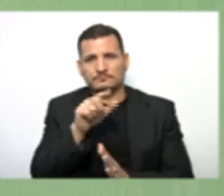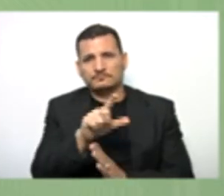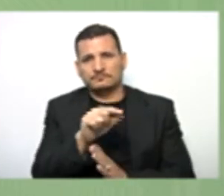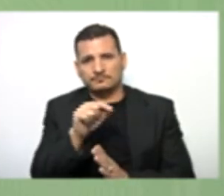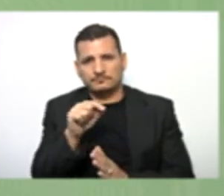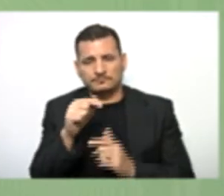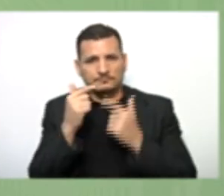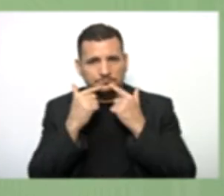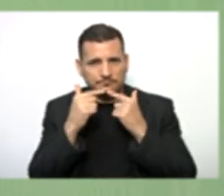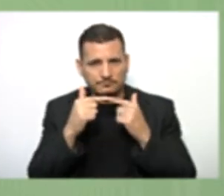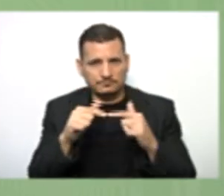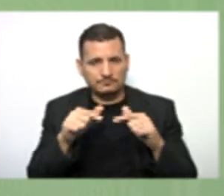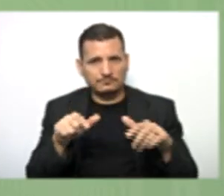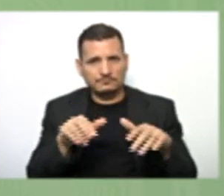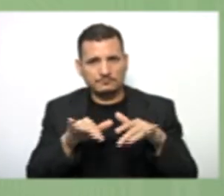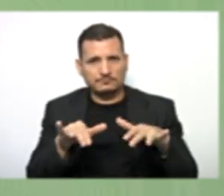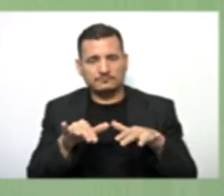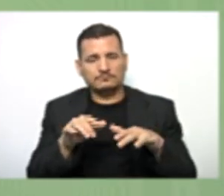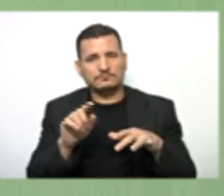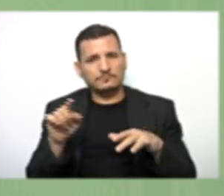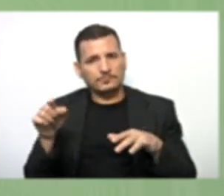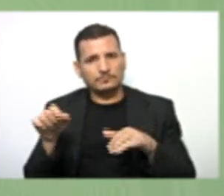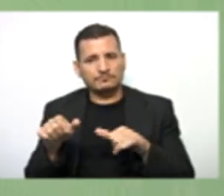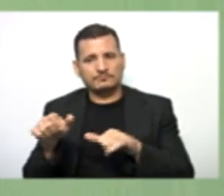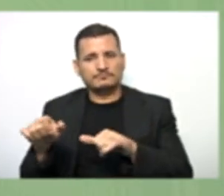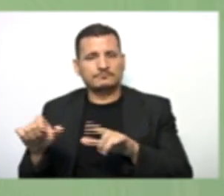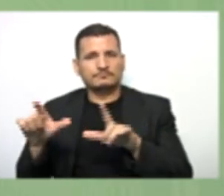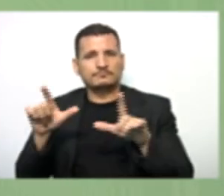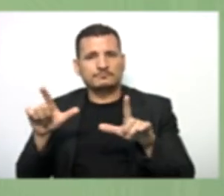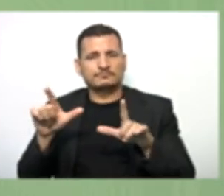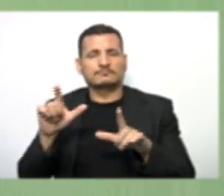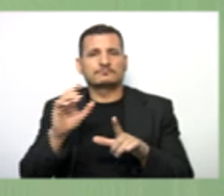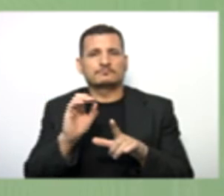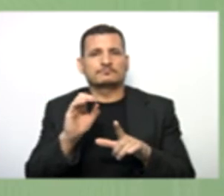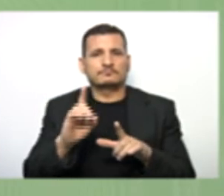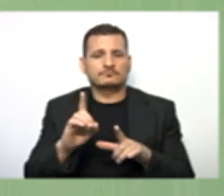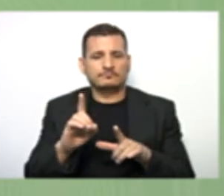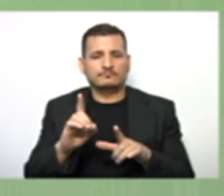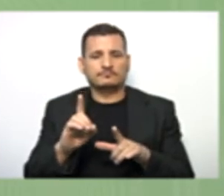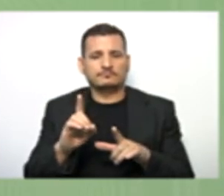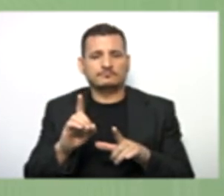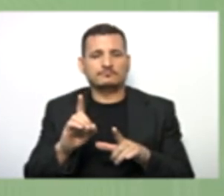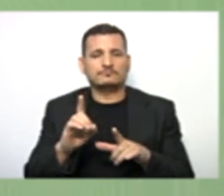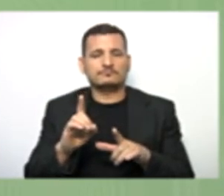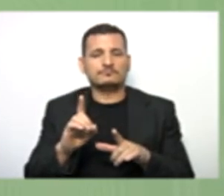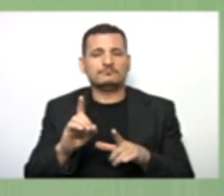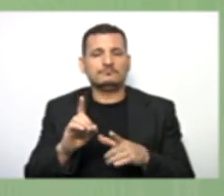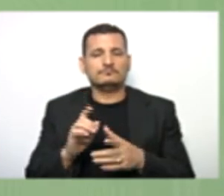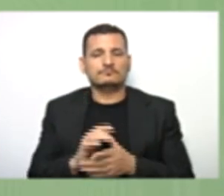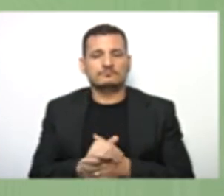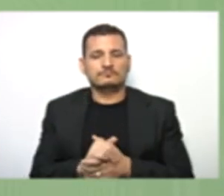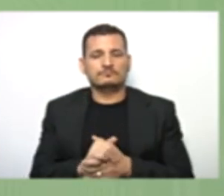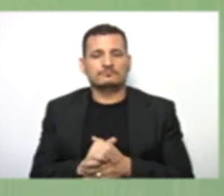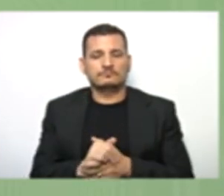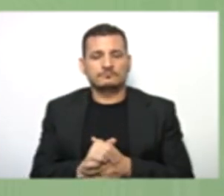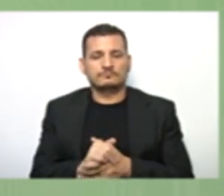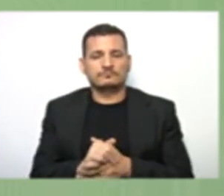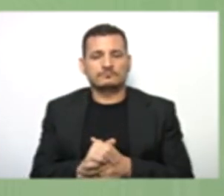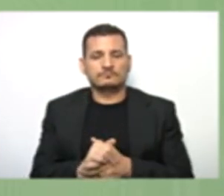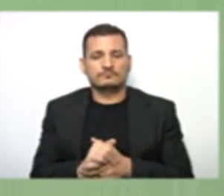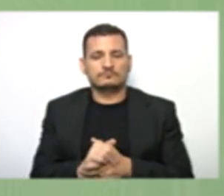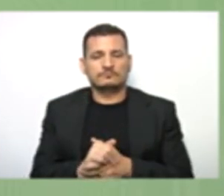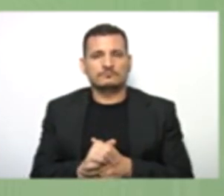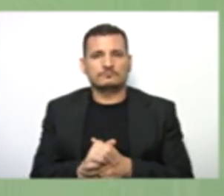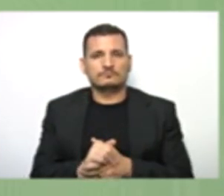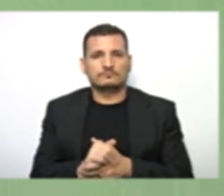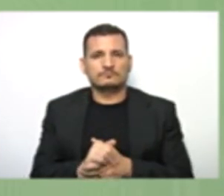linguagem de programação que executa o código. Tá. A gente tem então que fazer um alinhamento entre a etapa,